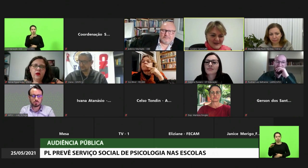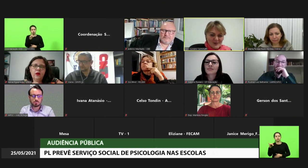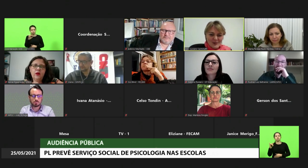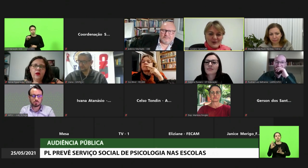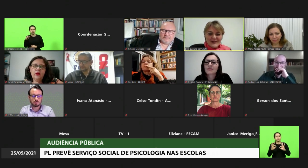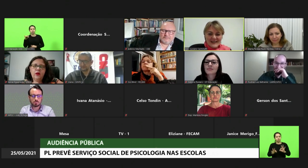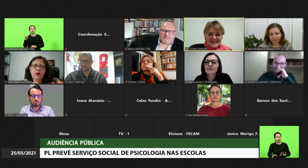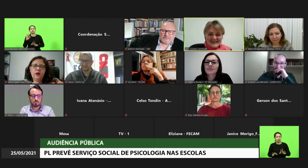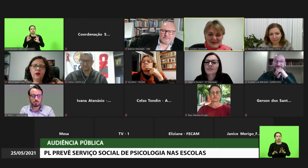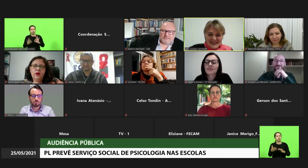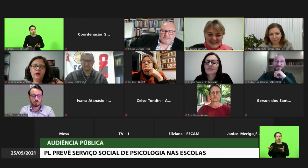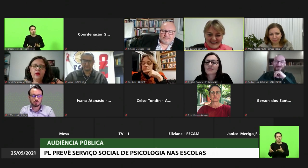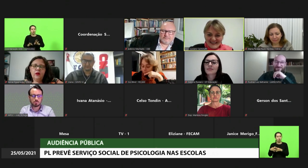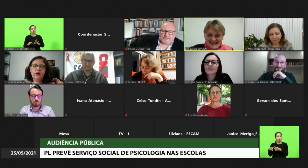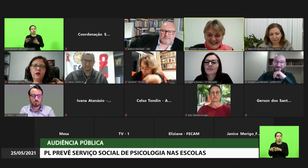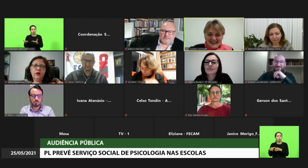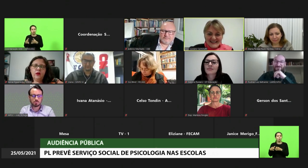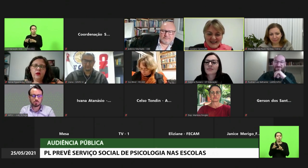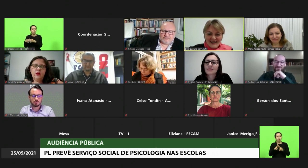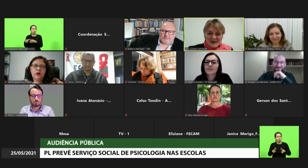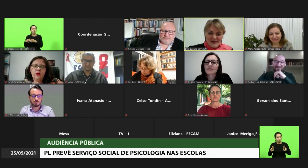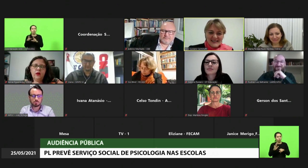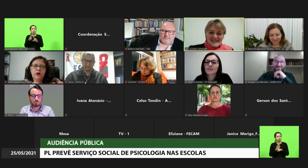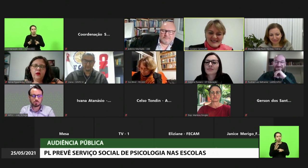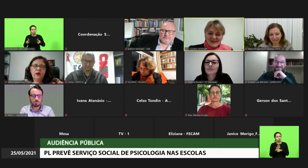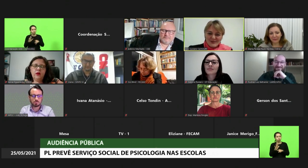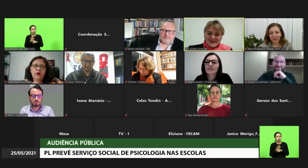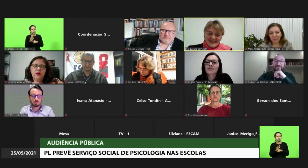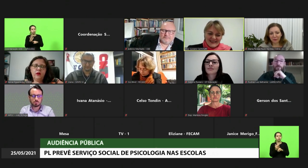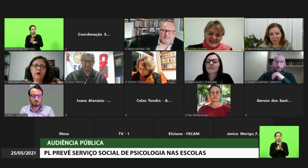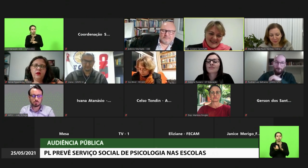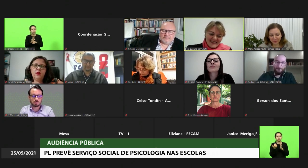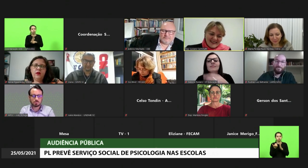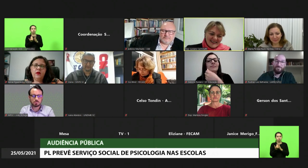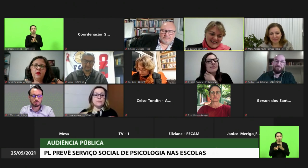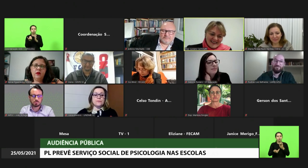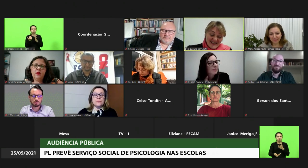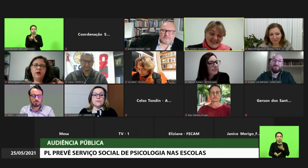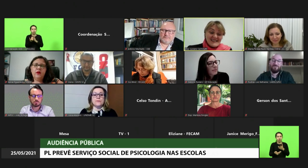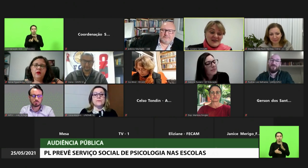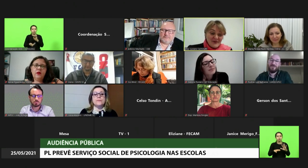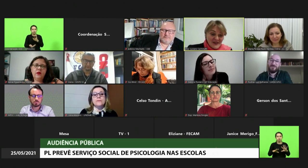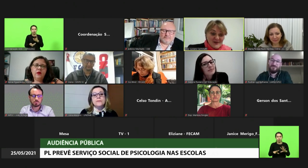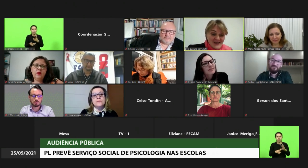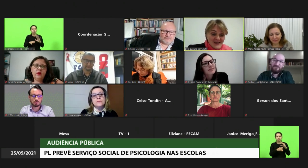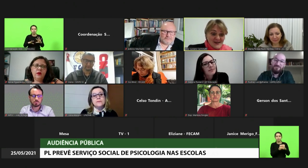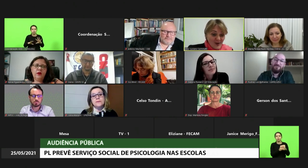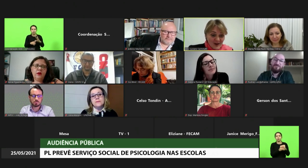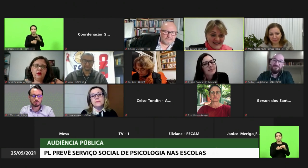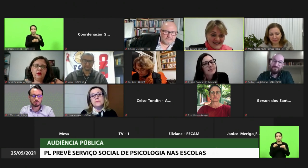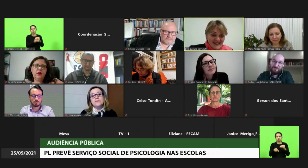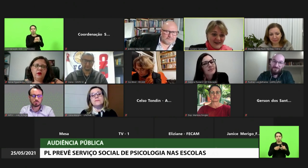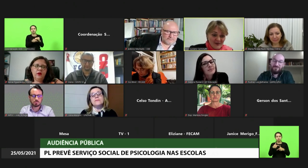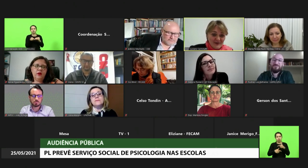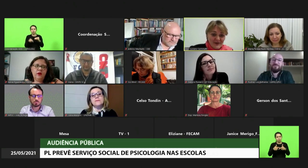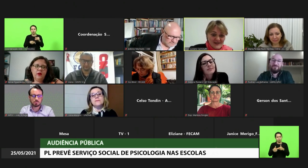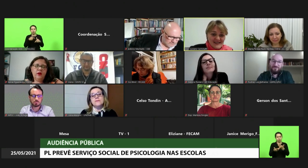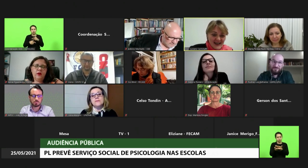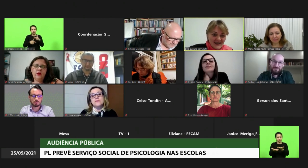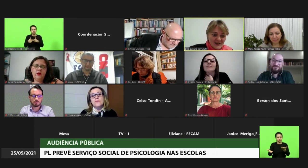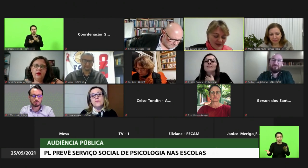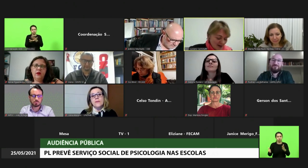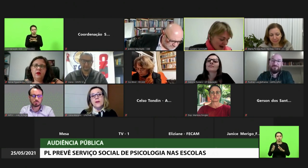uma contribuição muito grande, né, Maria Tereza, na implementação desse serviço nas escolas, né? Eu